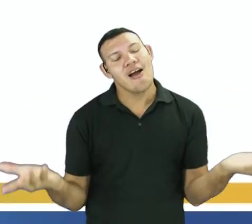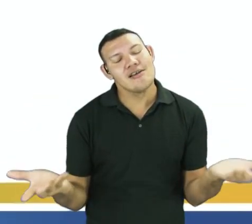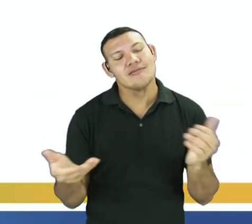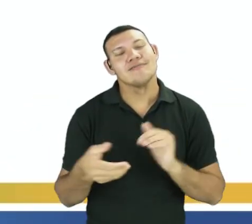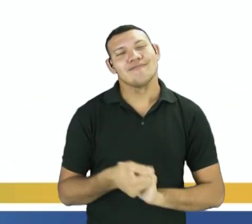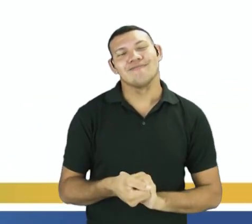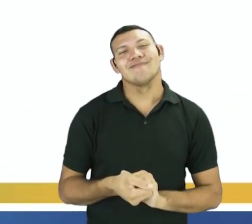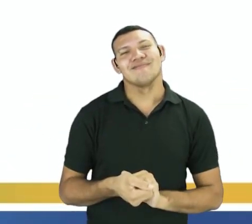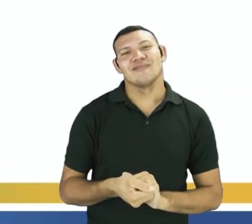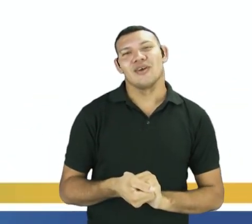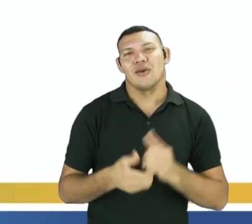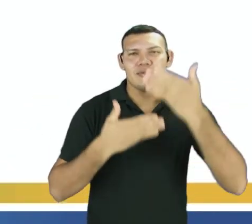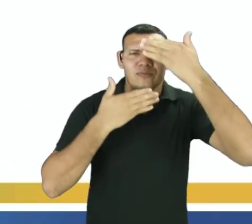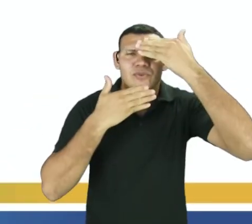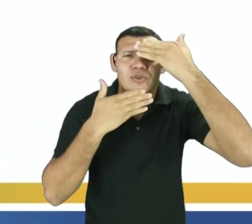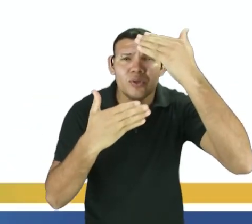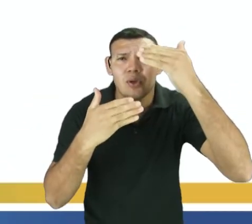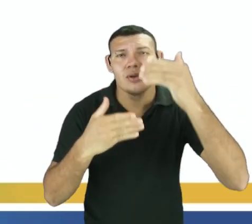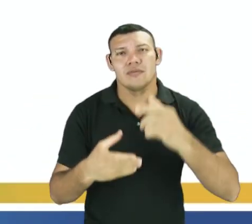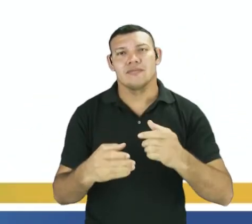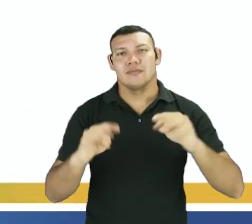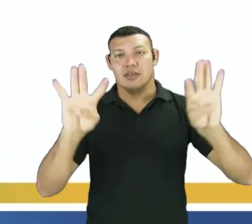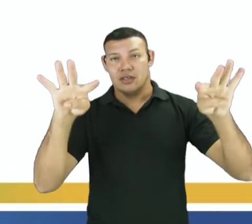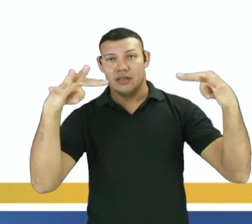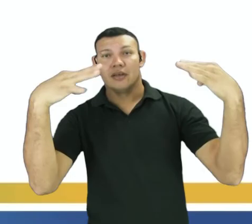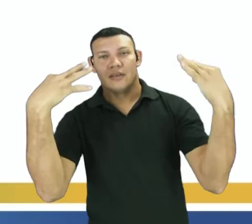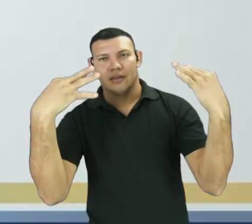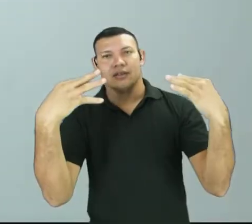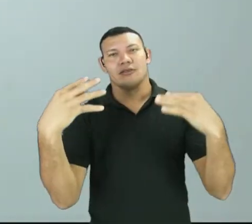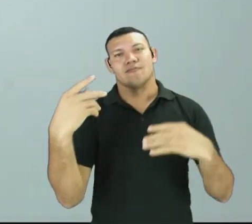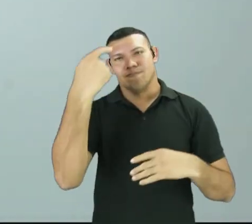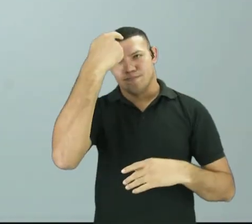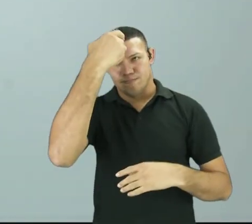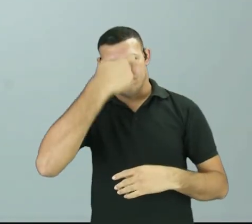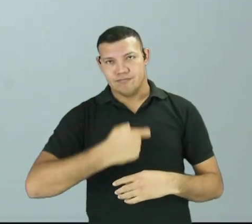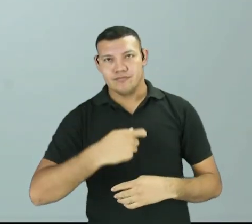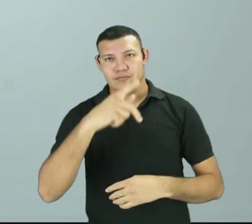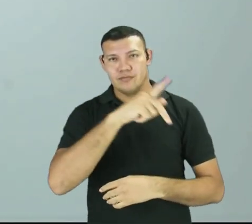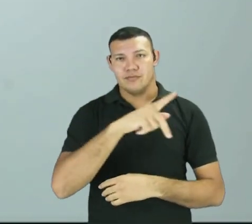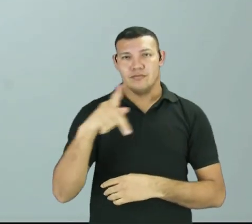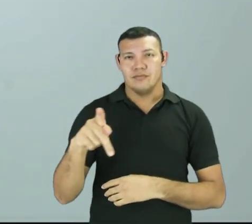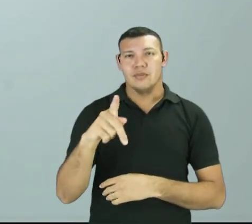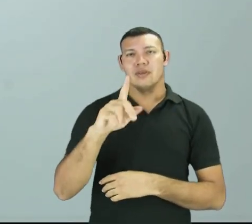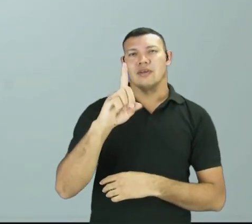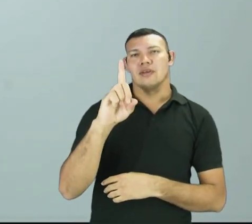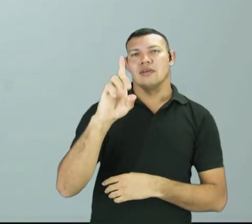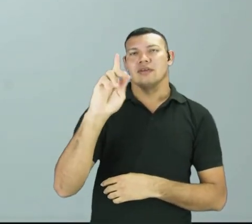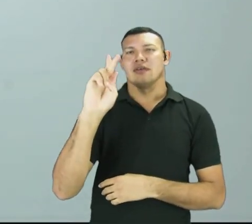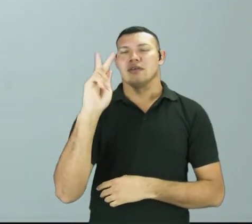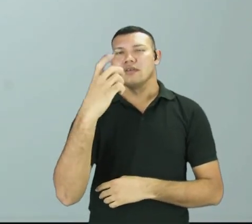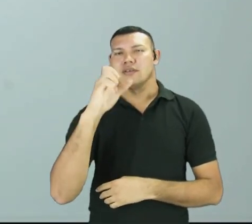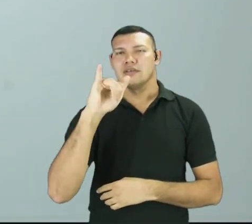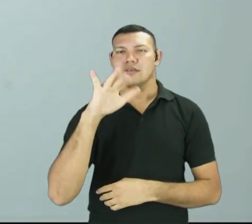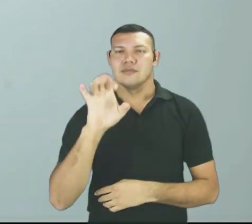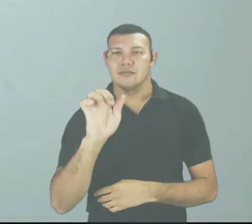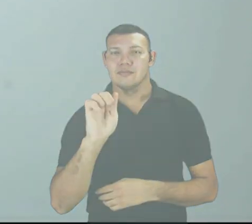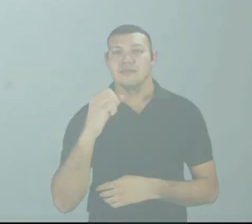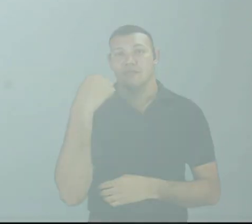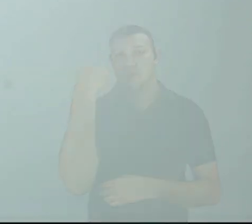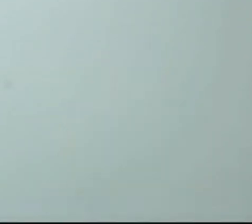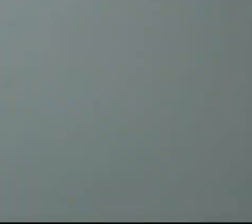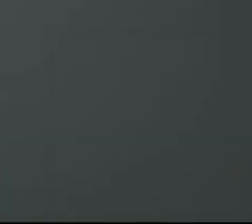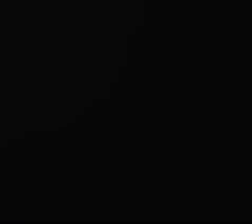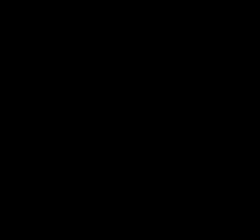na plataforma da Secretaria, que todas as aulas que nós preparamos estão lá, certo? Então, chicos, para finalizar nuestra